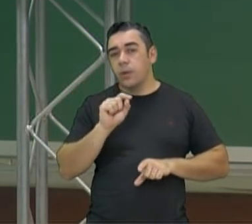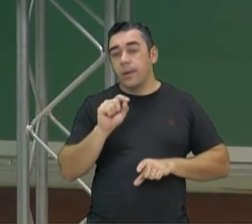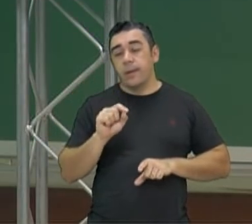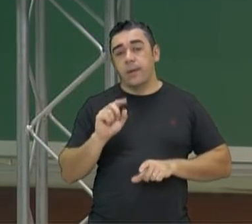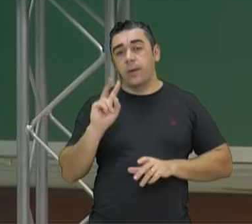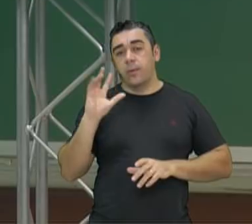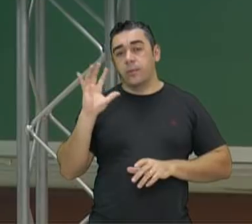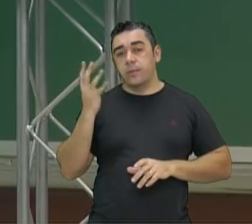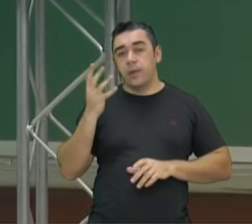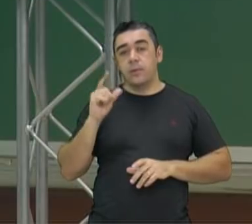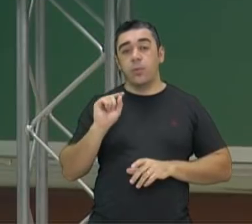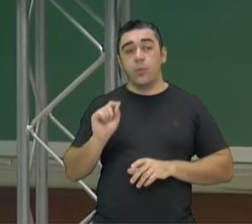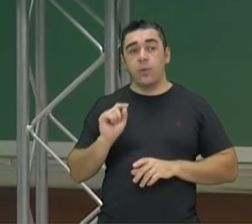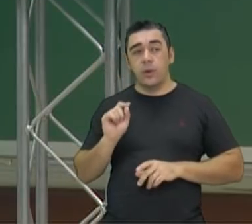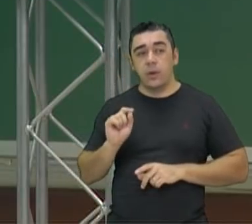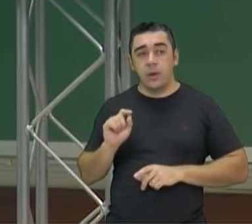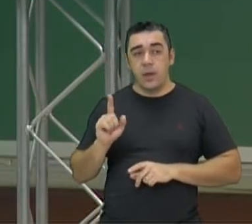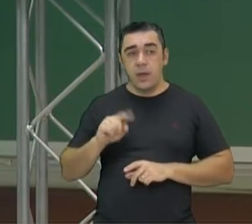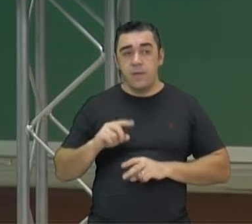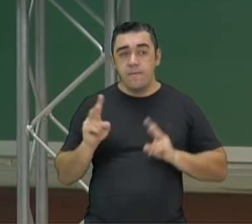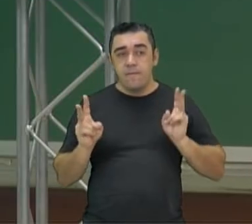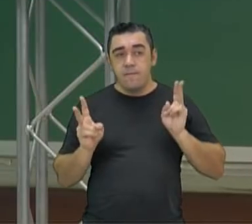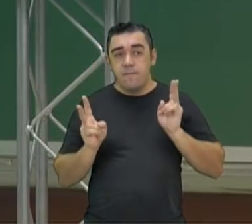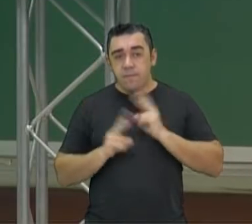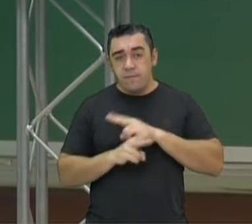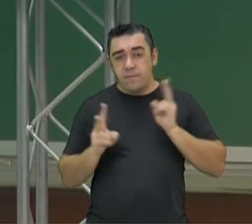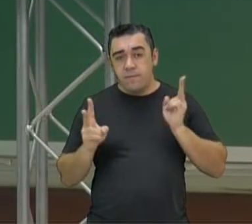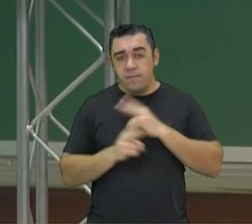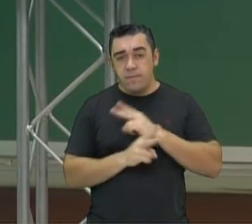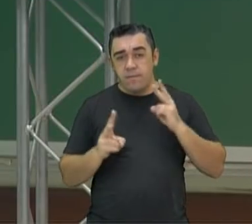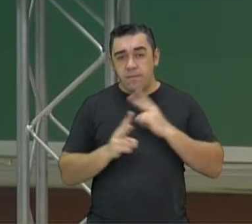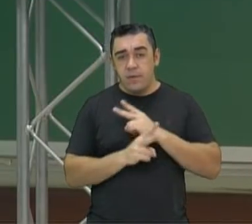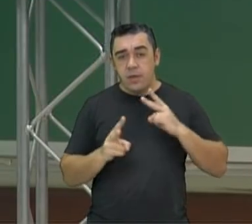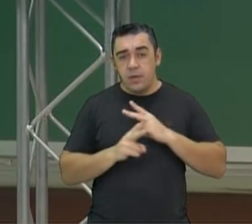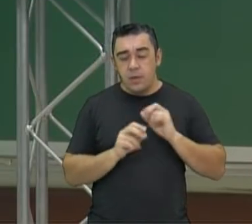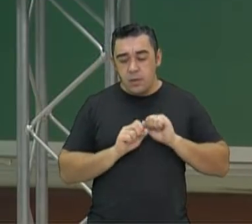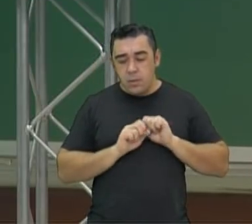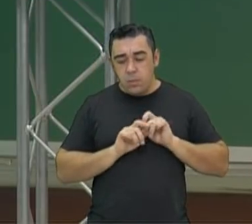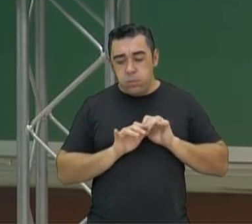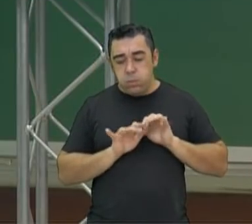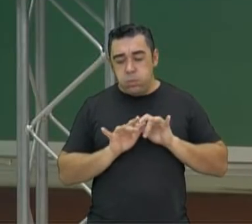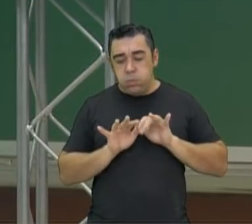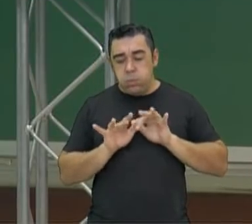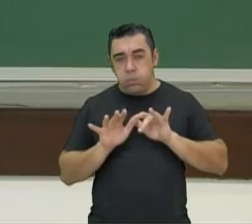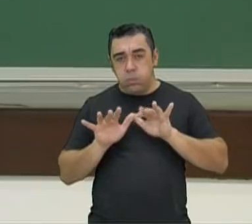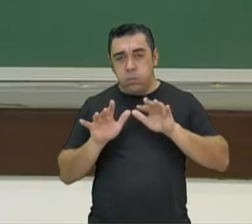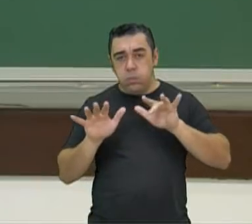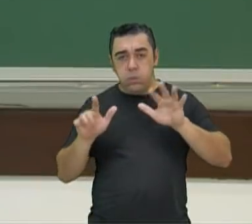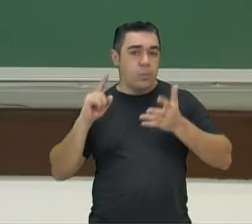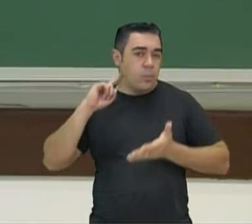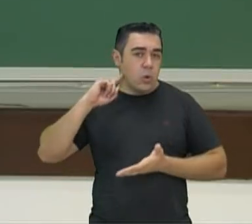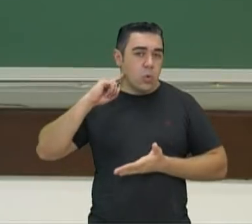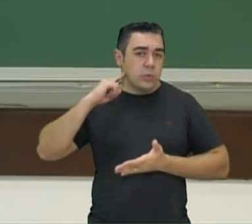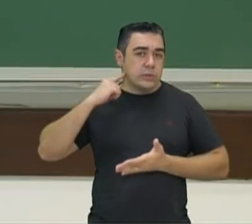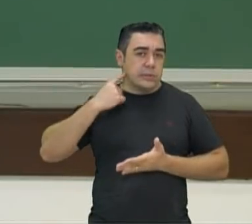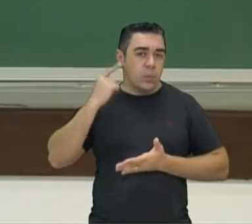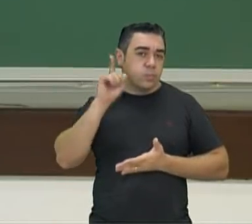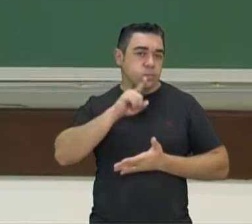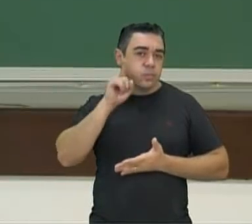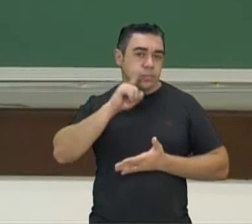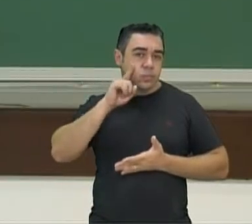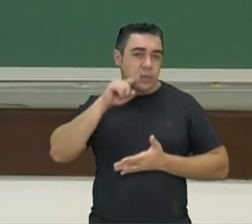ventos, esses ventos acabaram levando a poluição dessas indústrias para os Estados Unidos, não contaram. Então essas